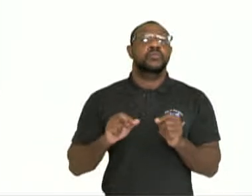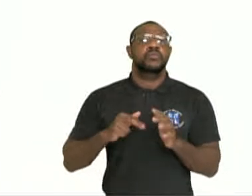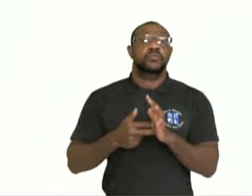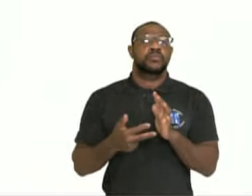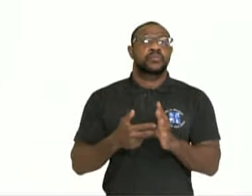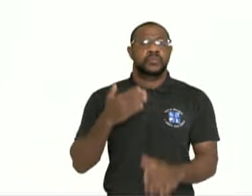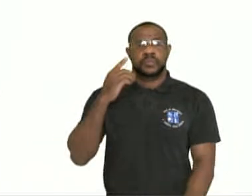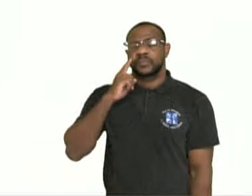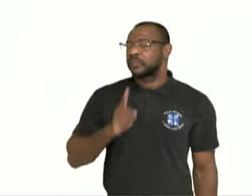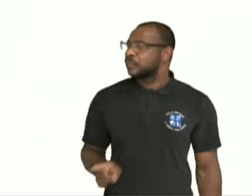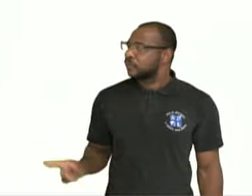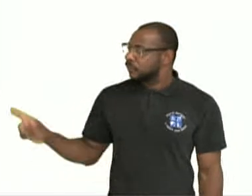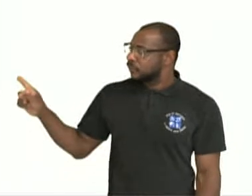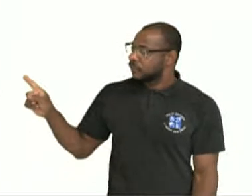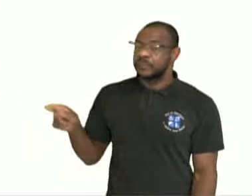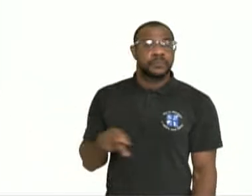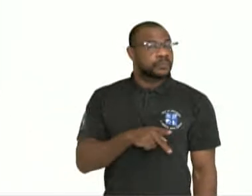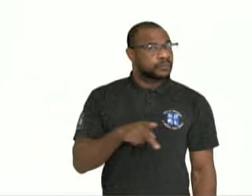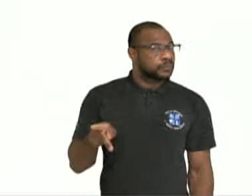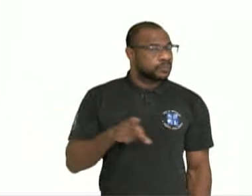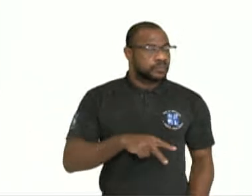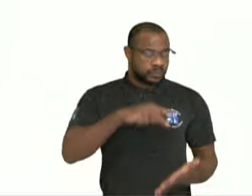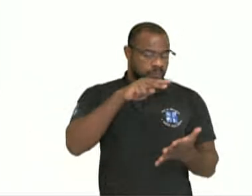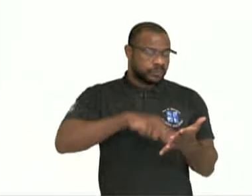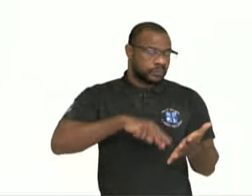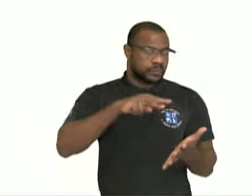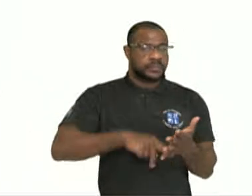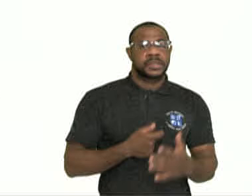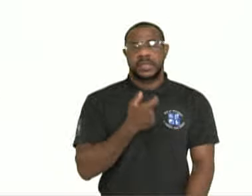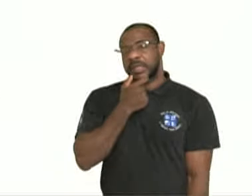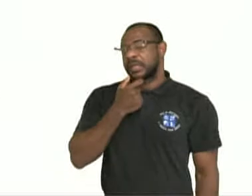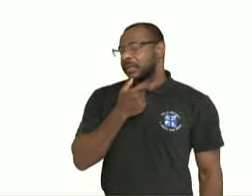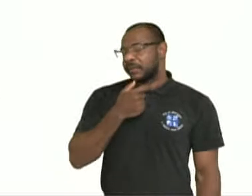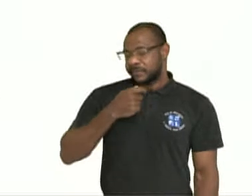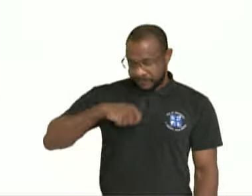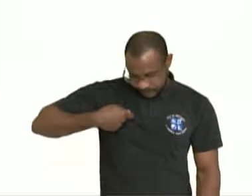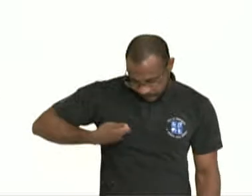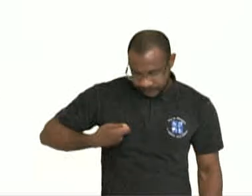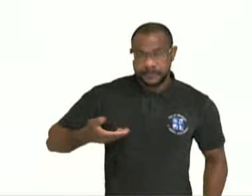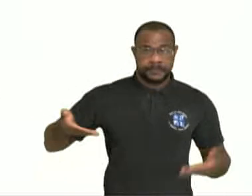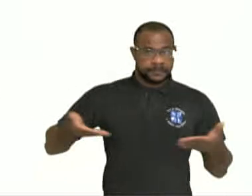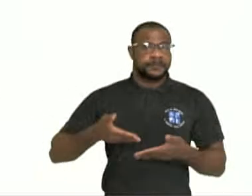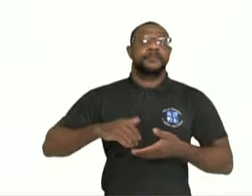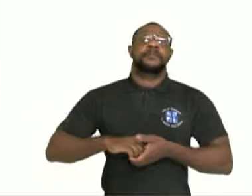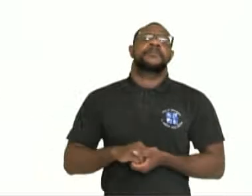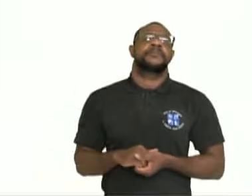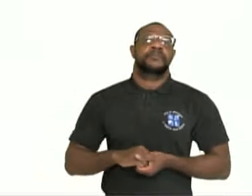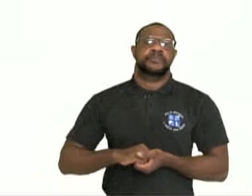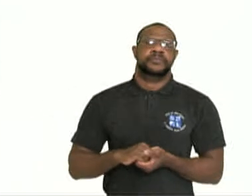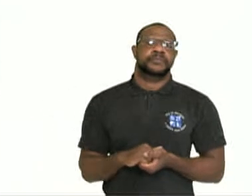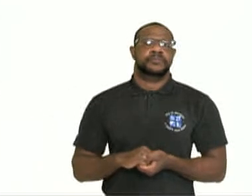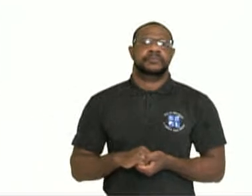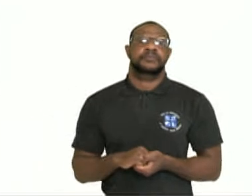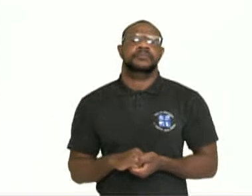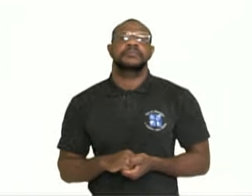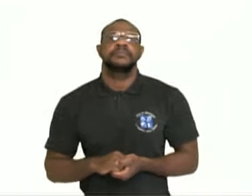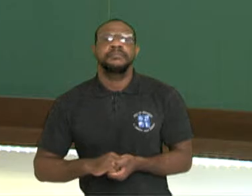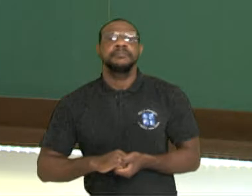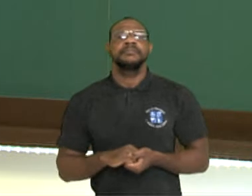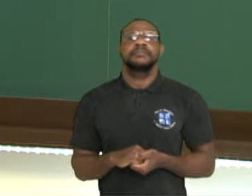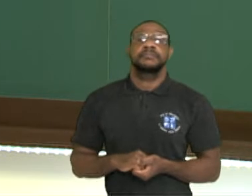Las conjunciones establecem relações entre palavras ou orações. Então elas